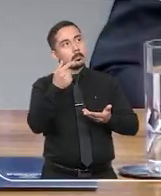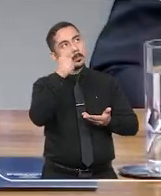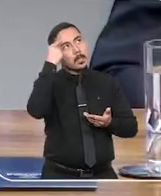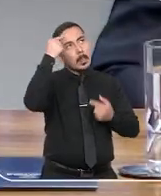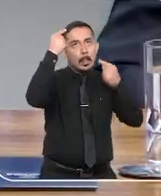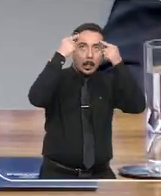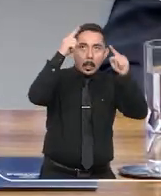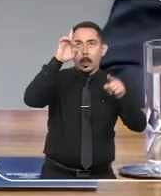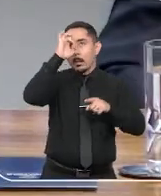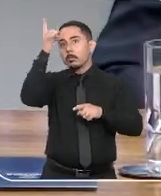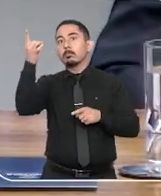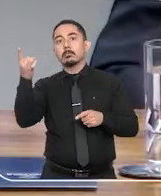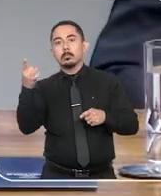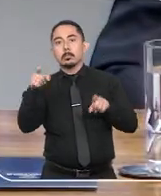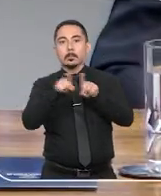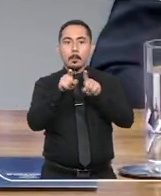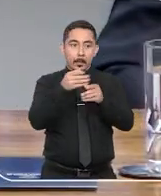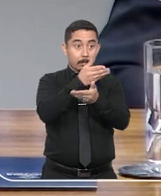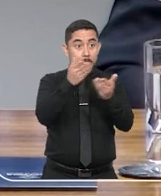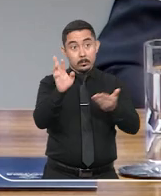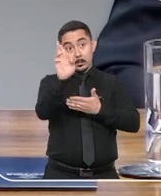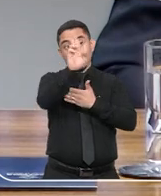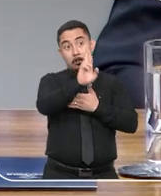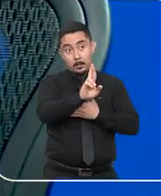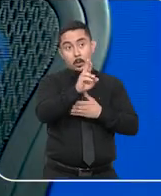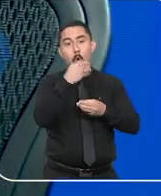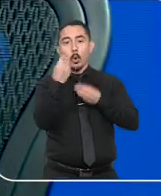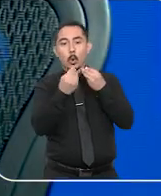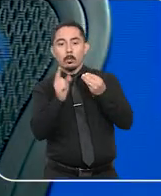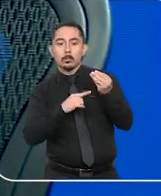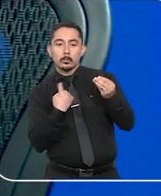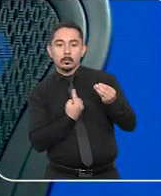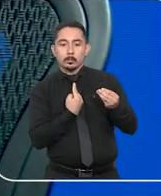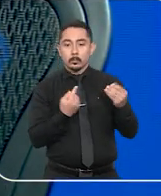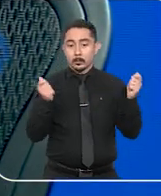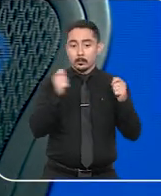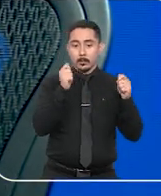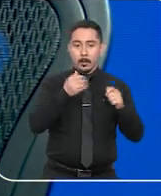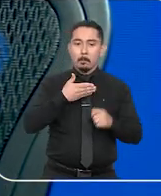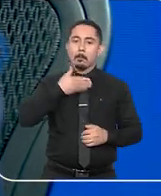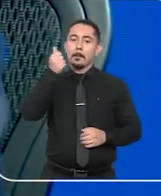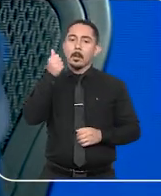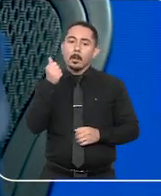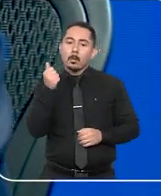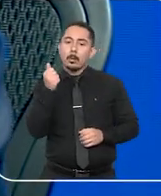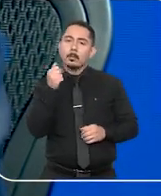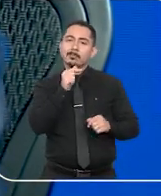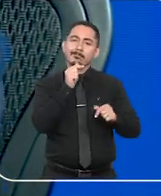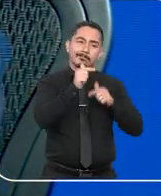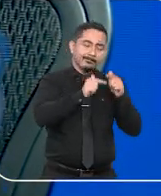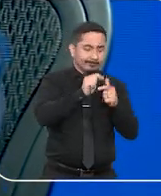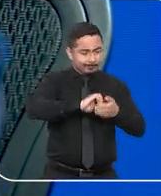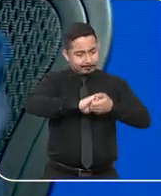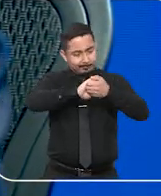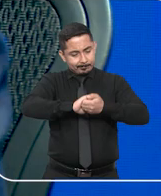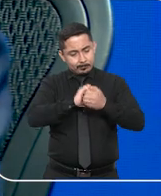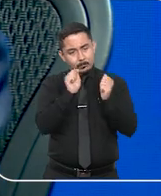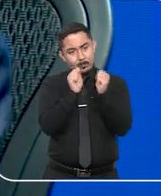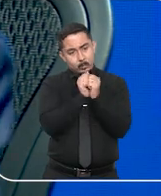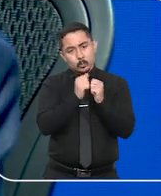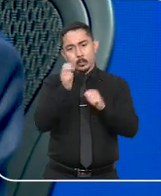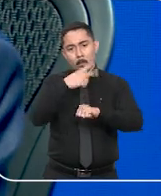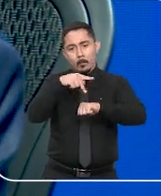as ideias das senhoras e senhores embaixadores, como que nós podemos melhor trabalhar